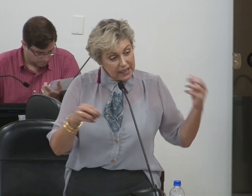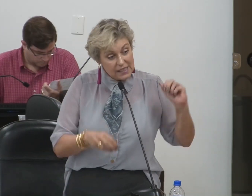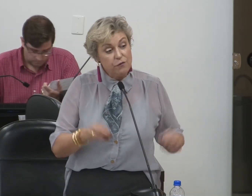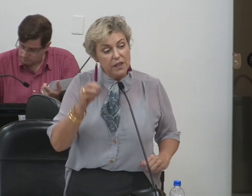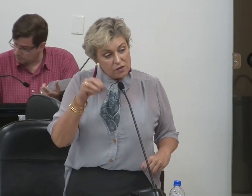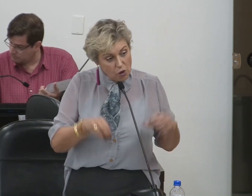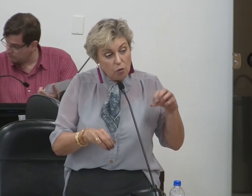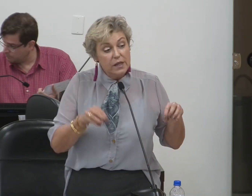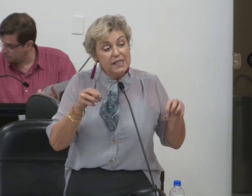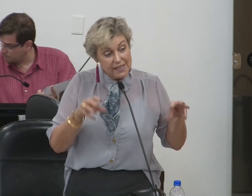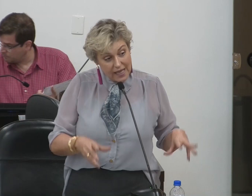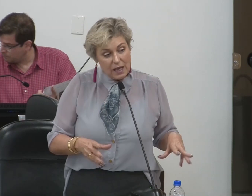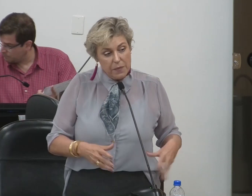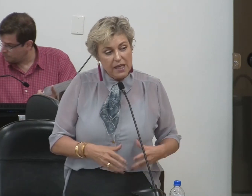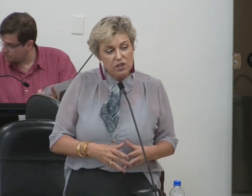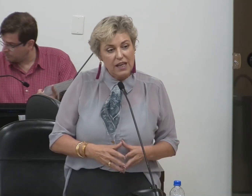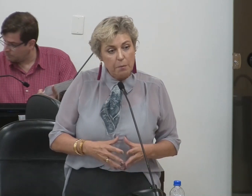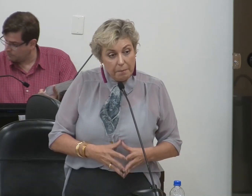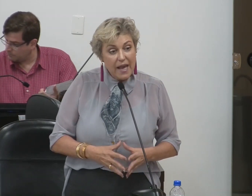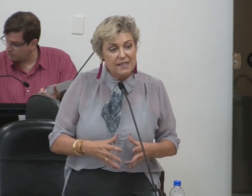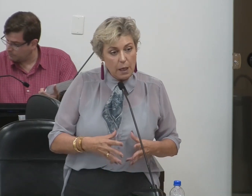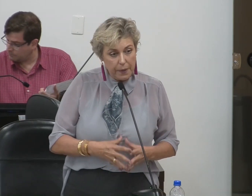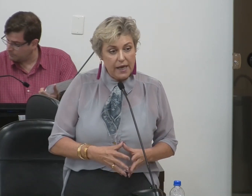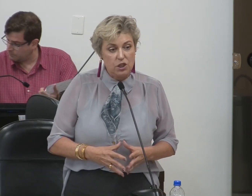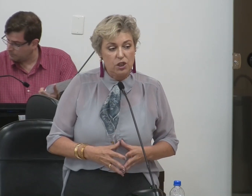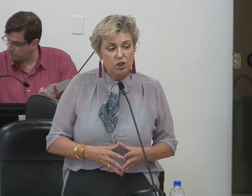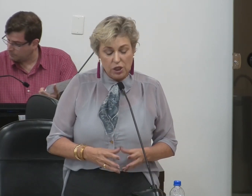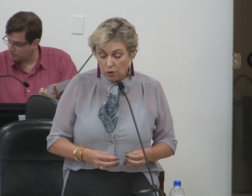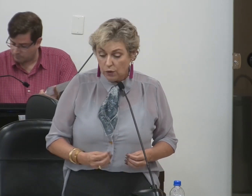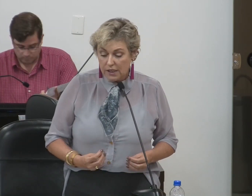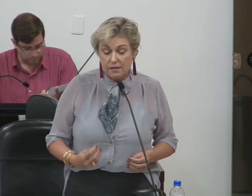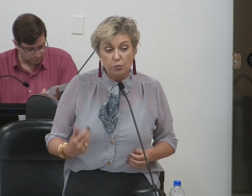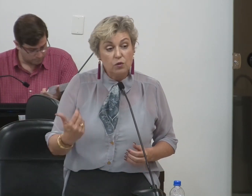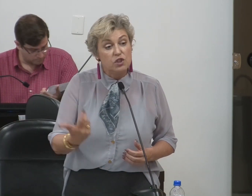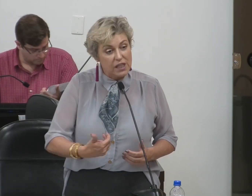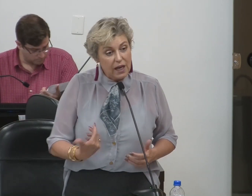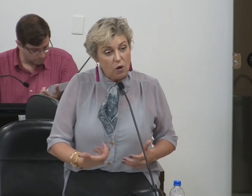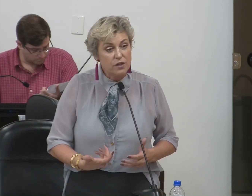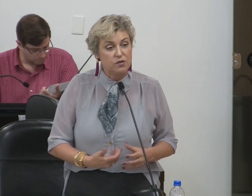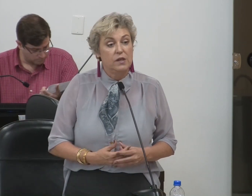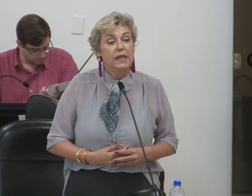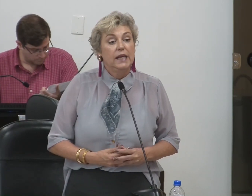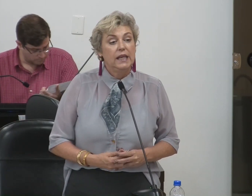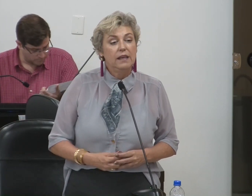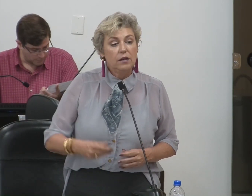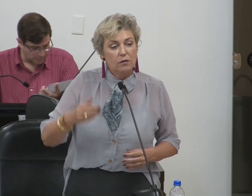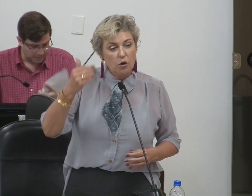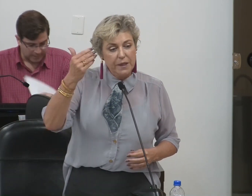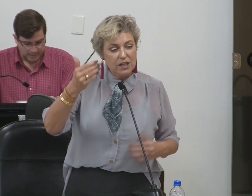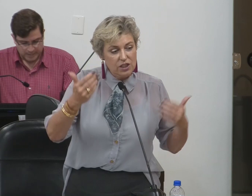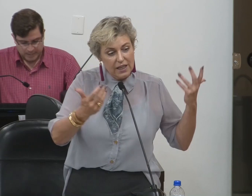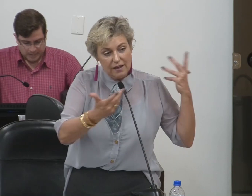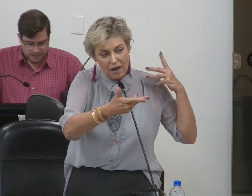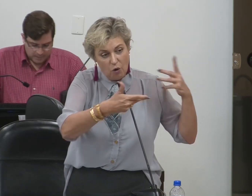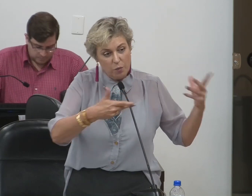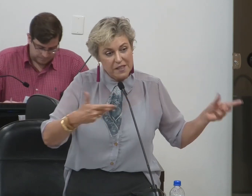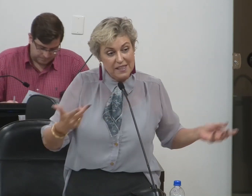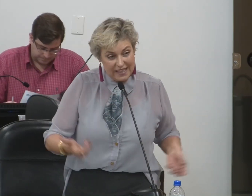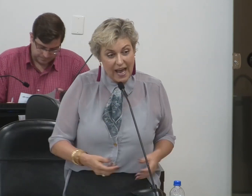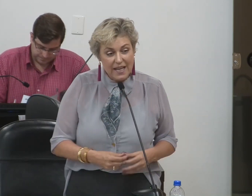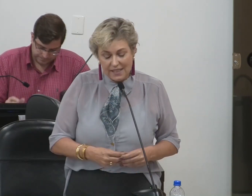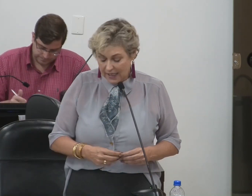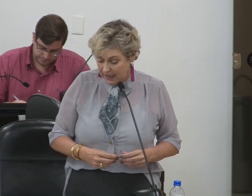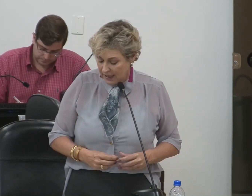e aqui se fixou exatamente mais na parte de turismo de negócio. E compreendia